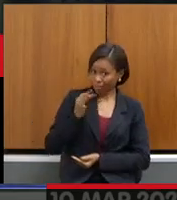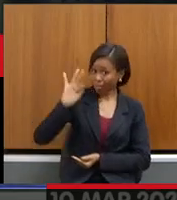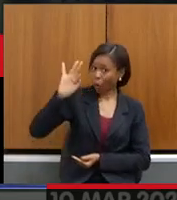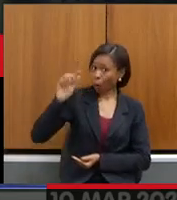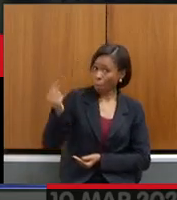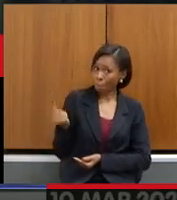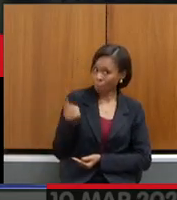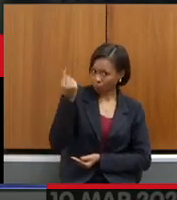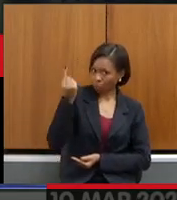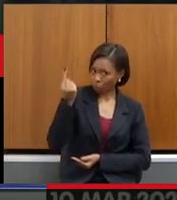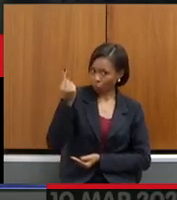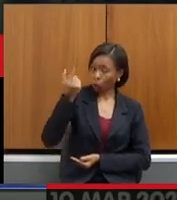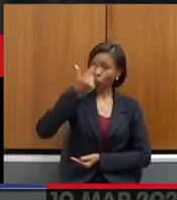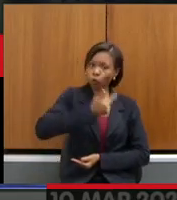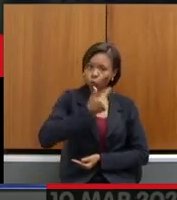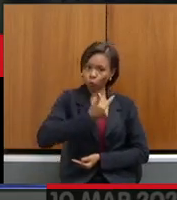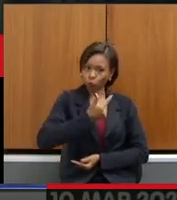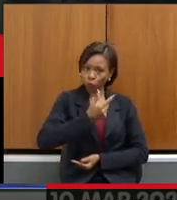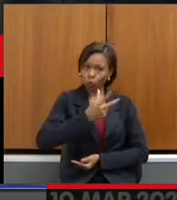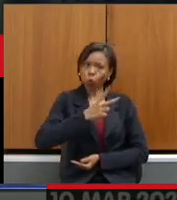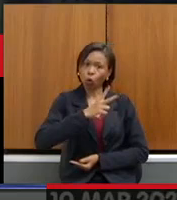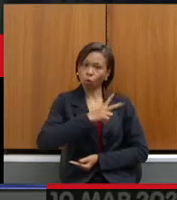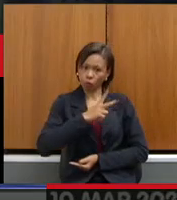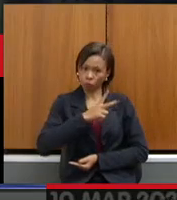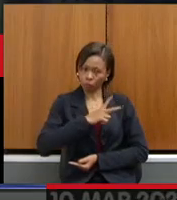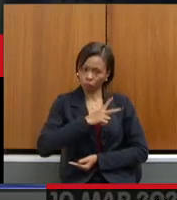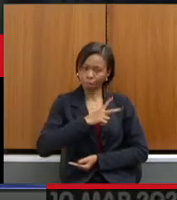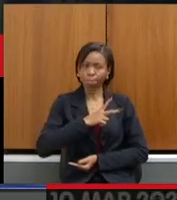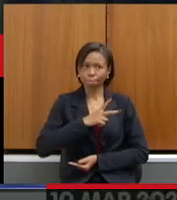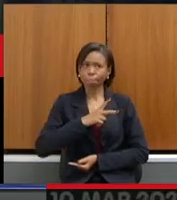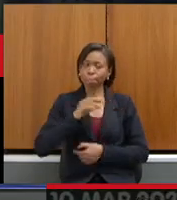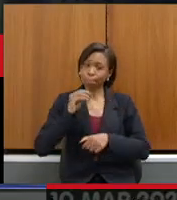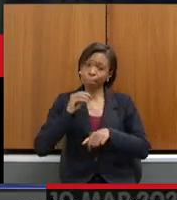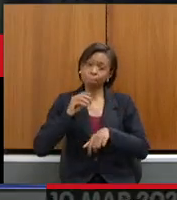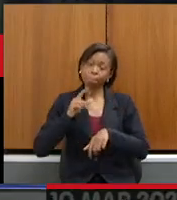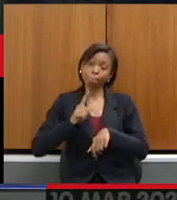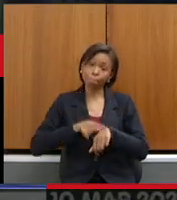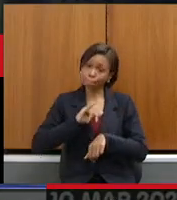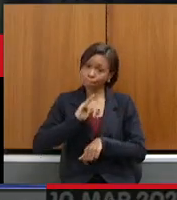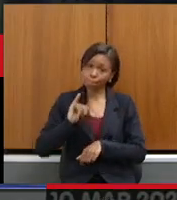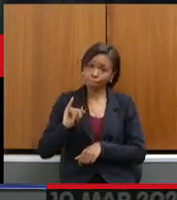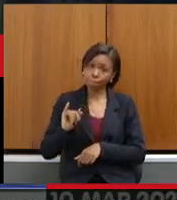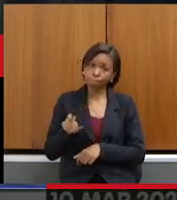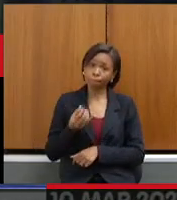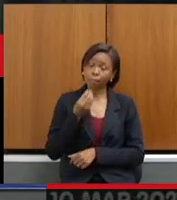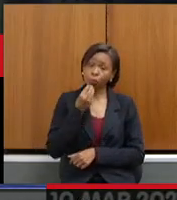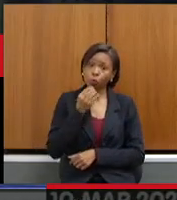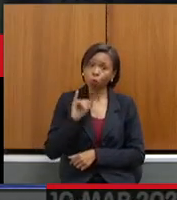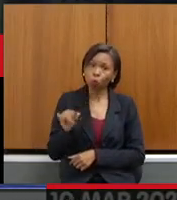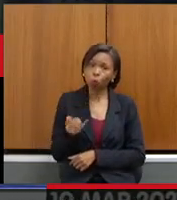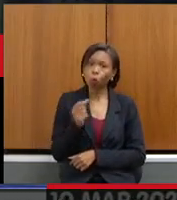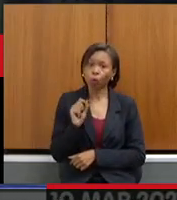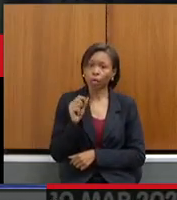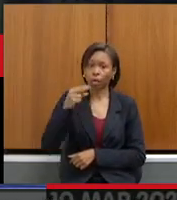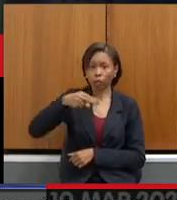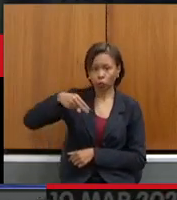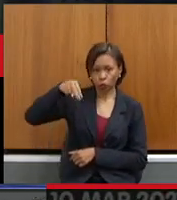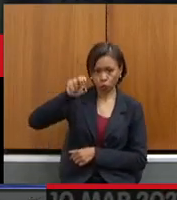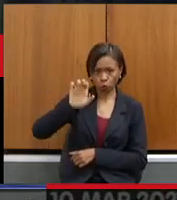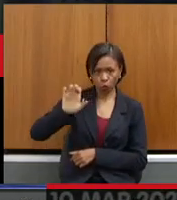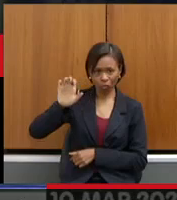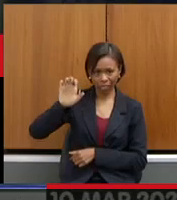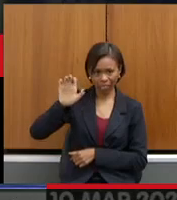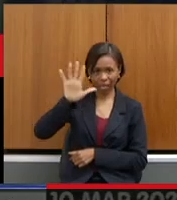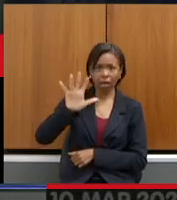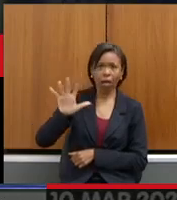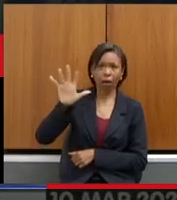depois para o privado e a fortuna em relação a discussão do Noroeste Noroeste é uma região